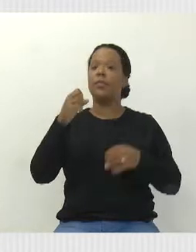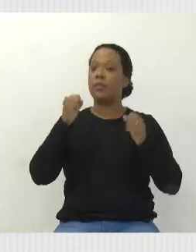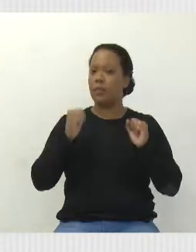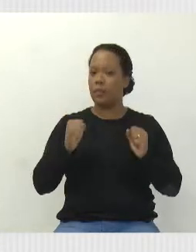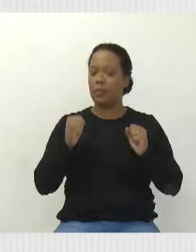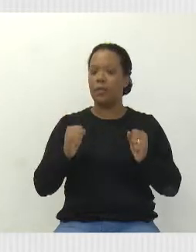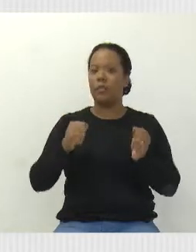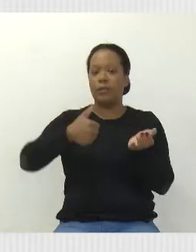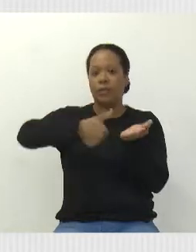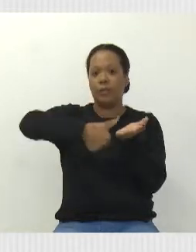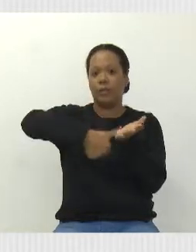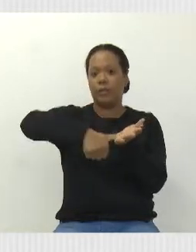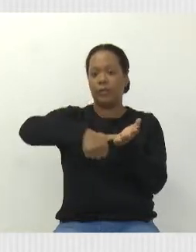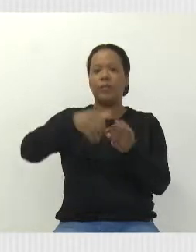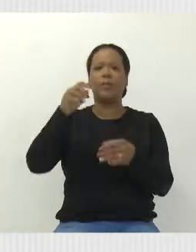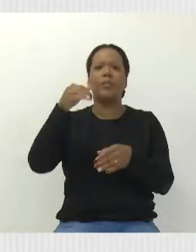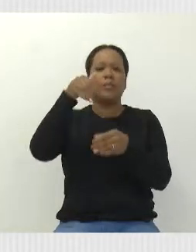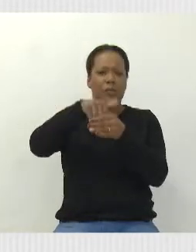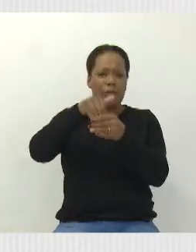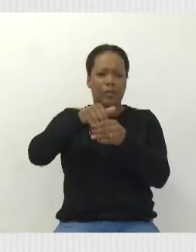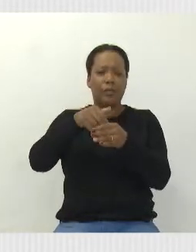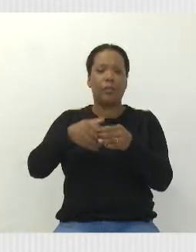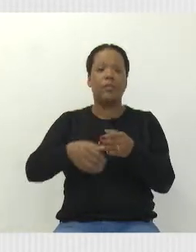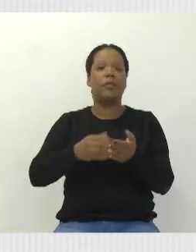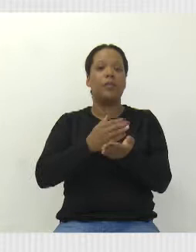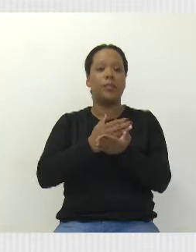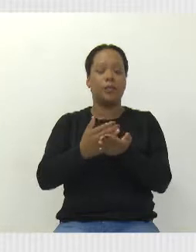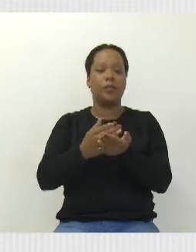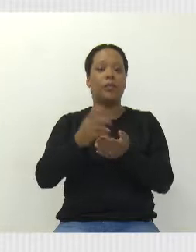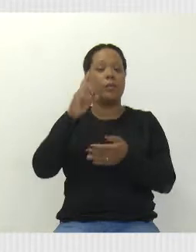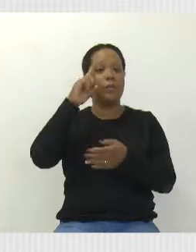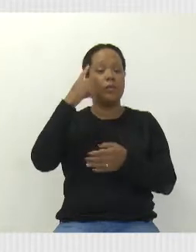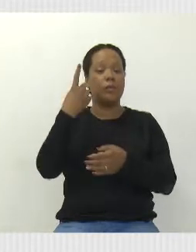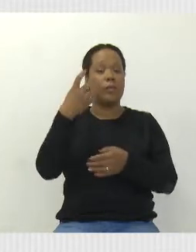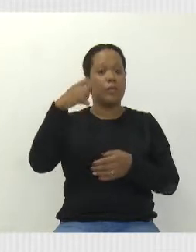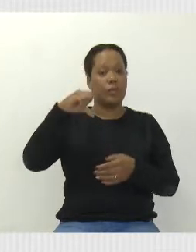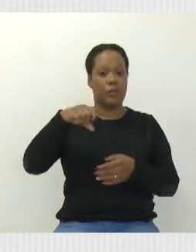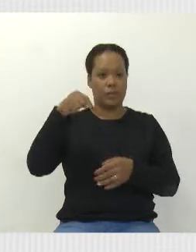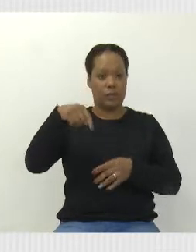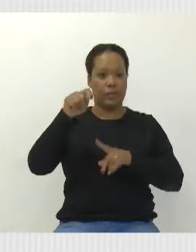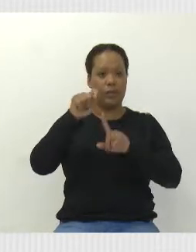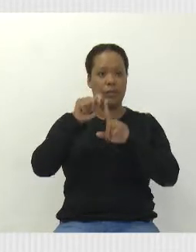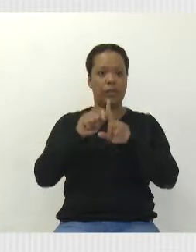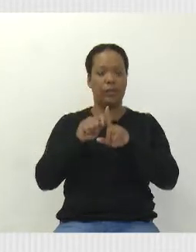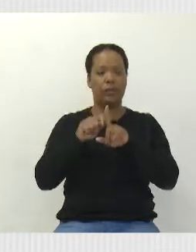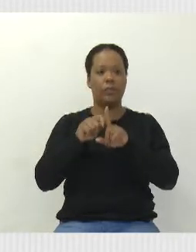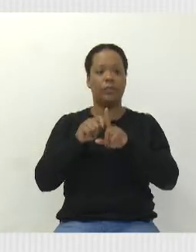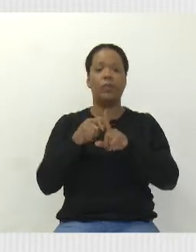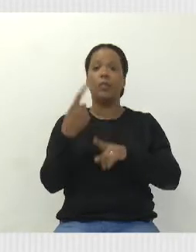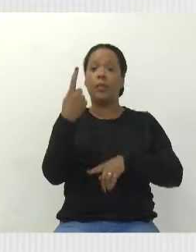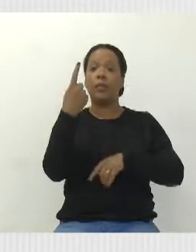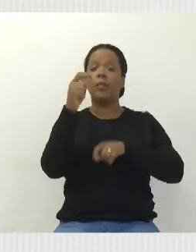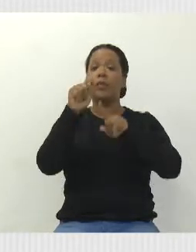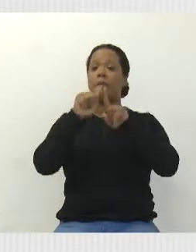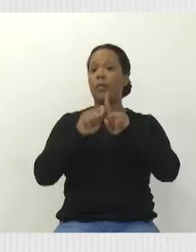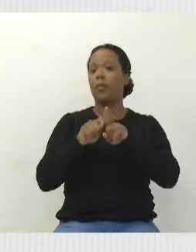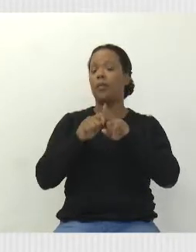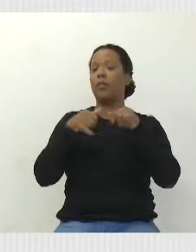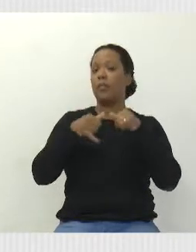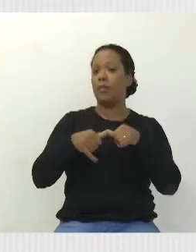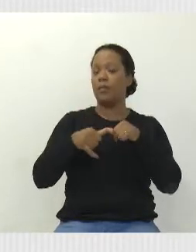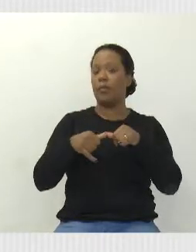recadastramento biométrico a partir do dia 19 desse mês. Vai ficar lá por um mês,